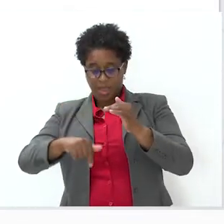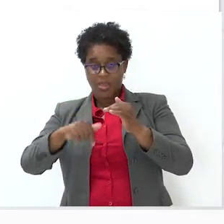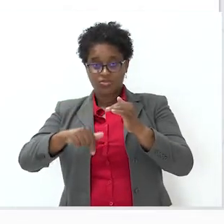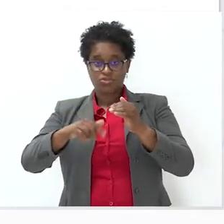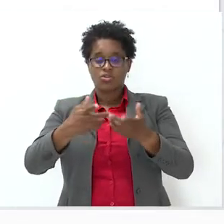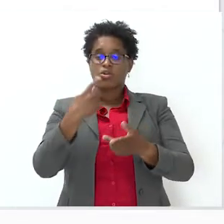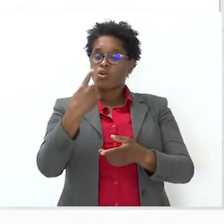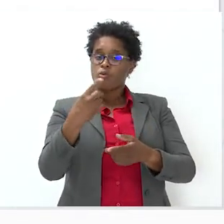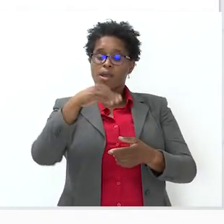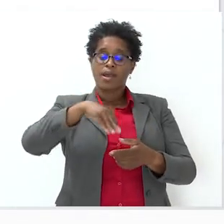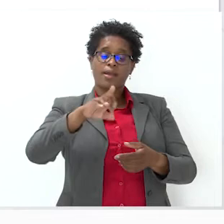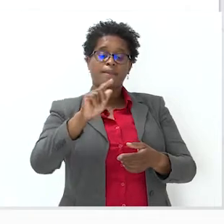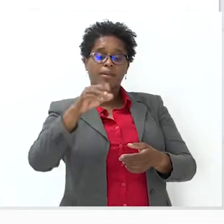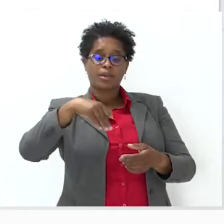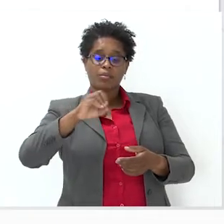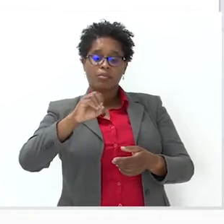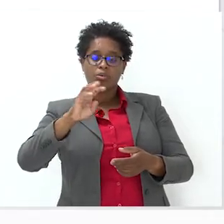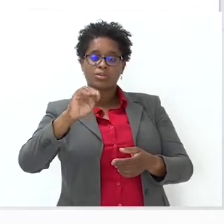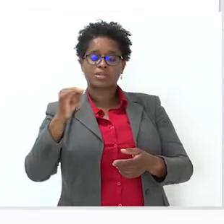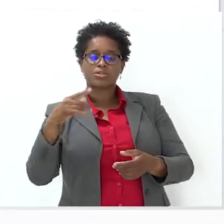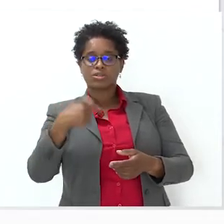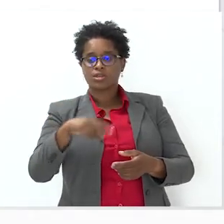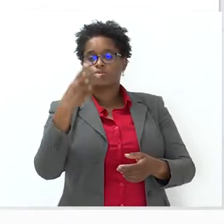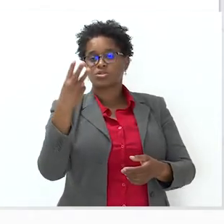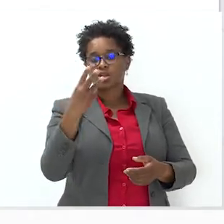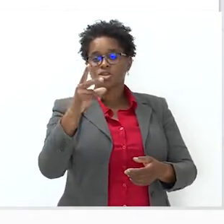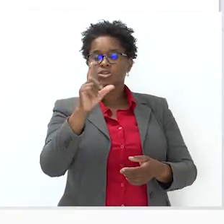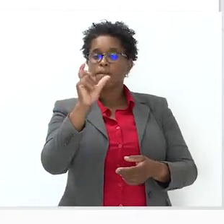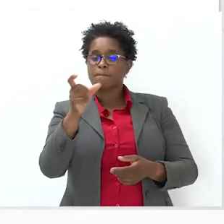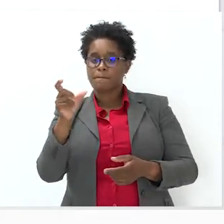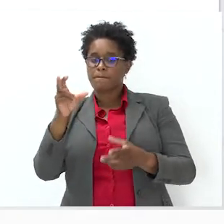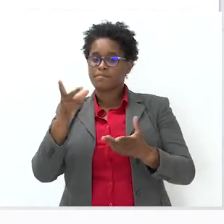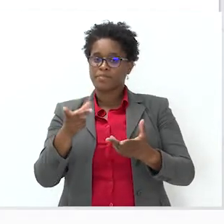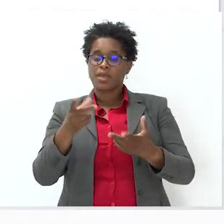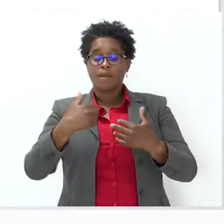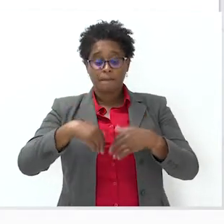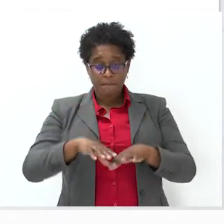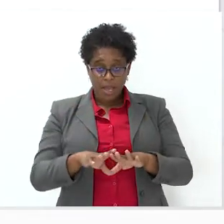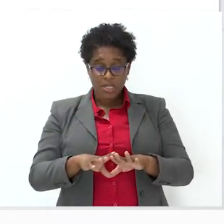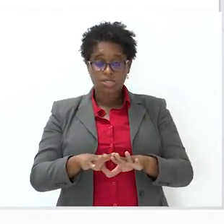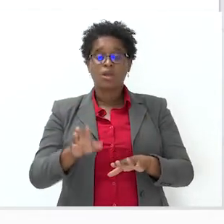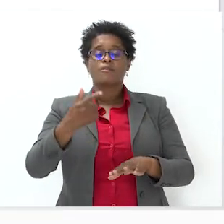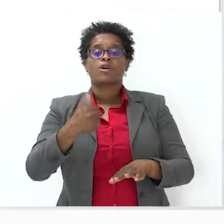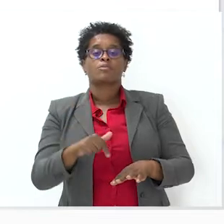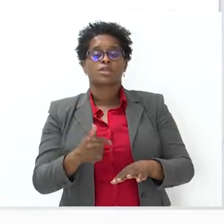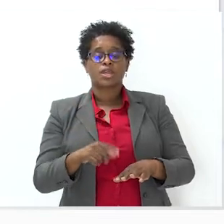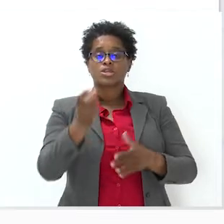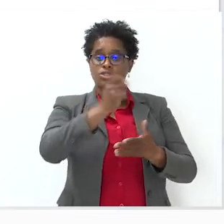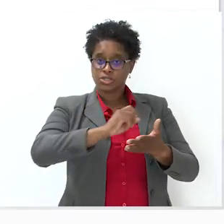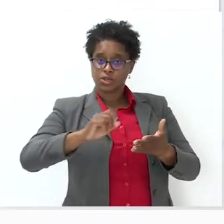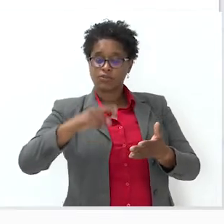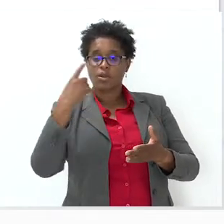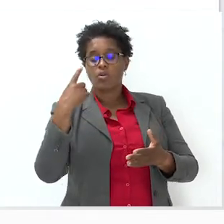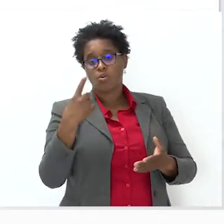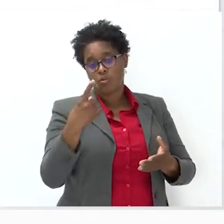abaixo com uma preposição. Temos três expressões, mas vamos ter que colocar